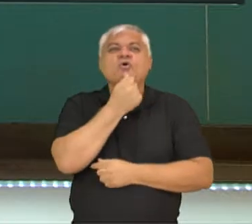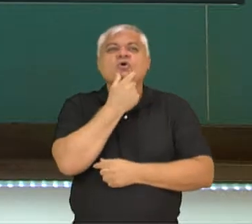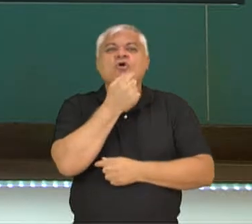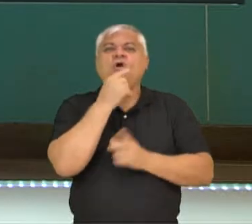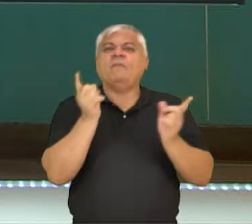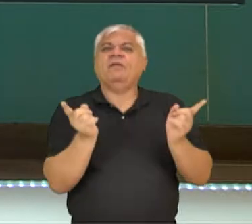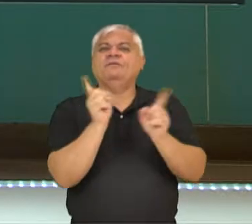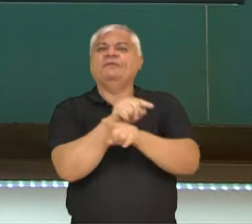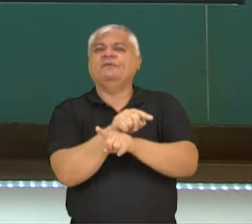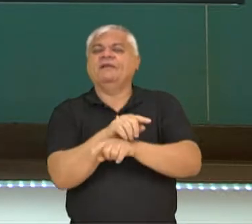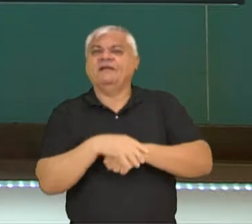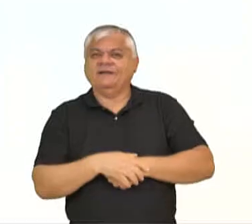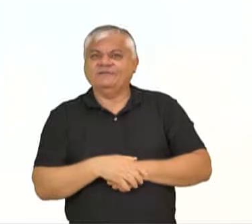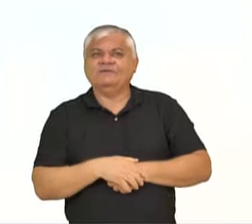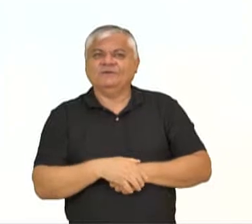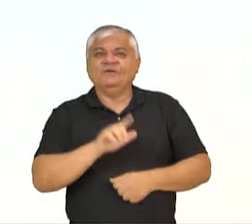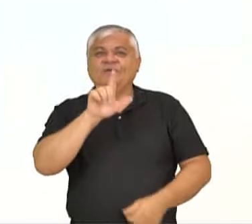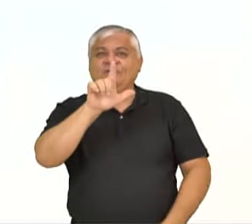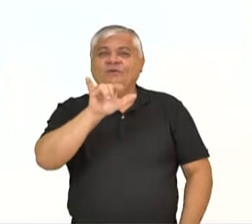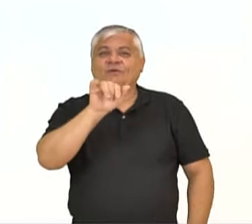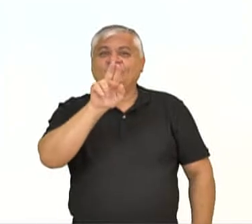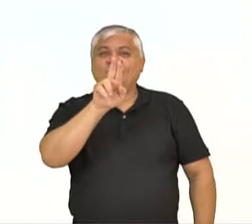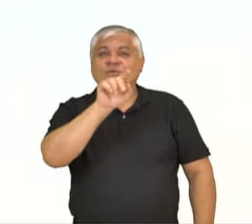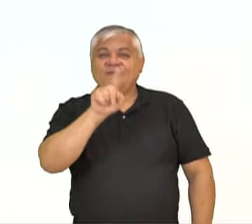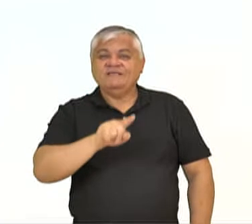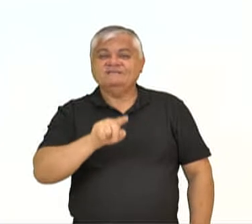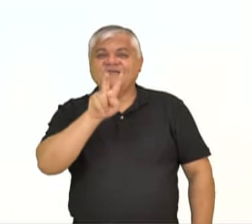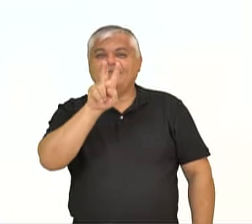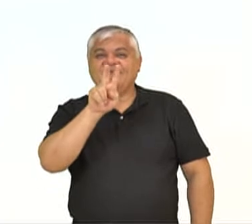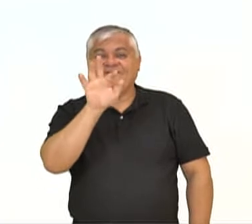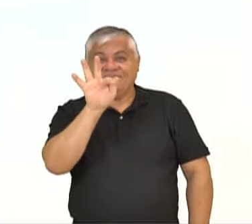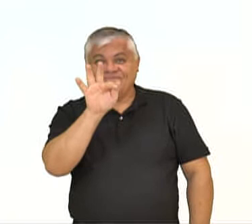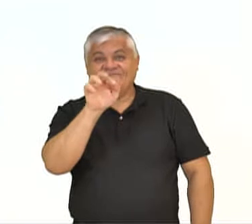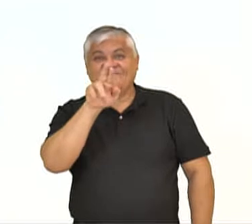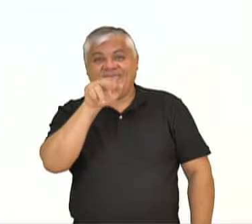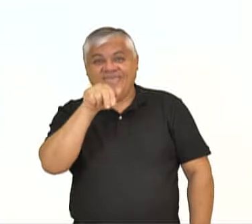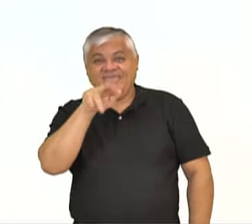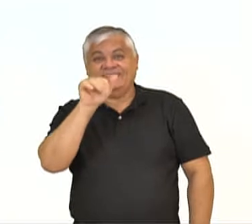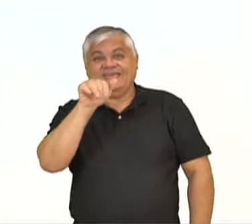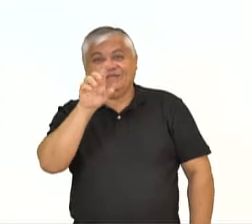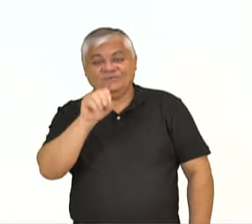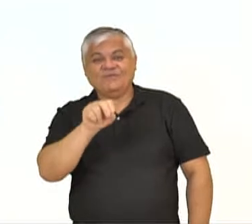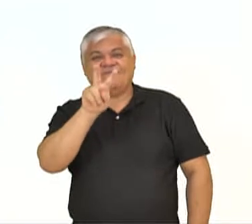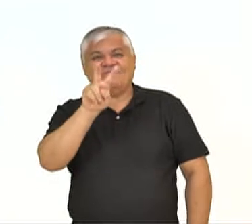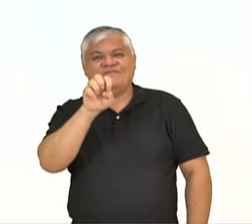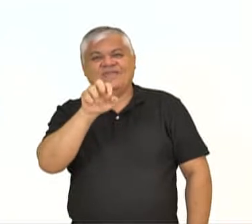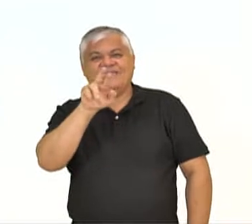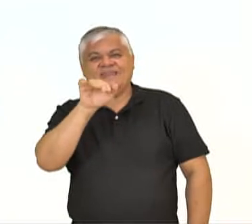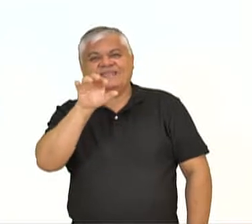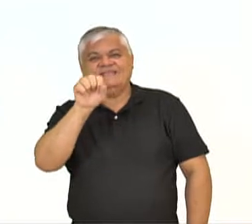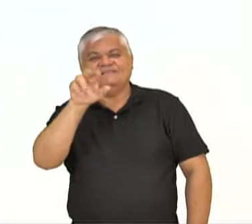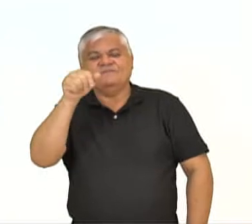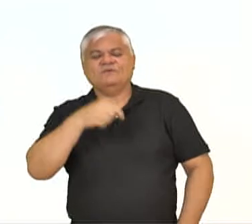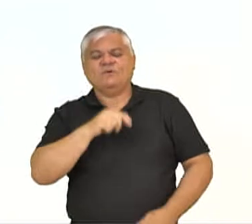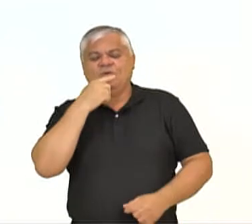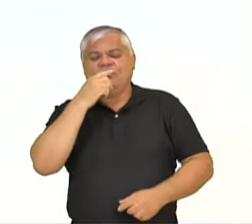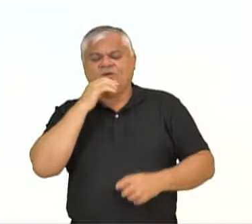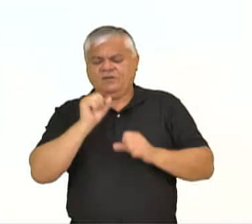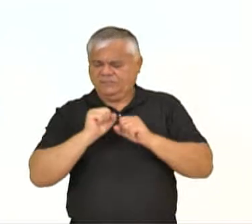Luiz Fernando Veríssimo. Acompanhe a história. Um homem acorda da anestesia e olha em